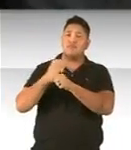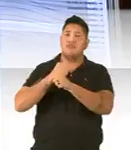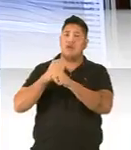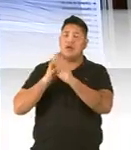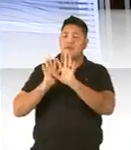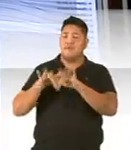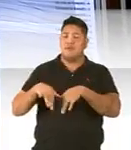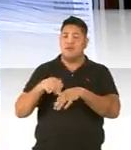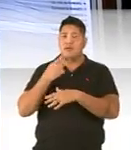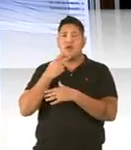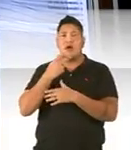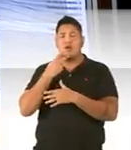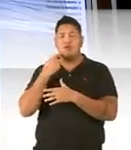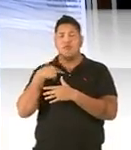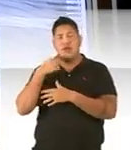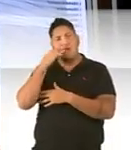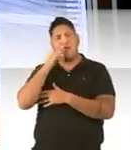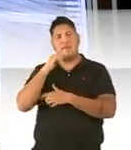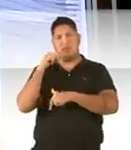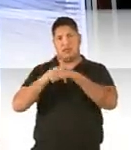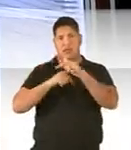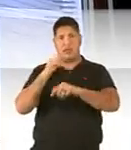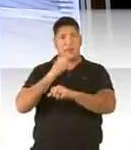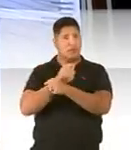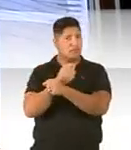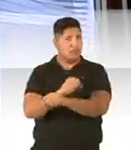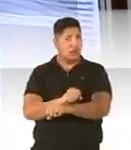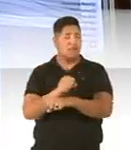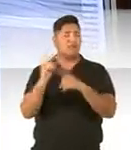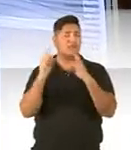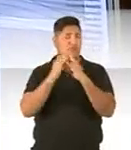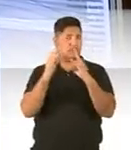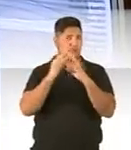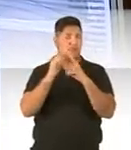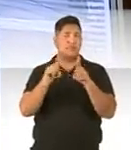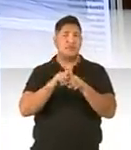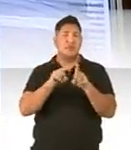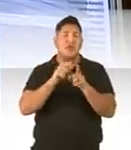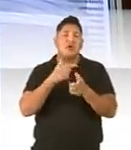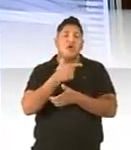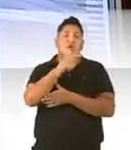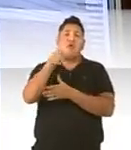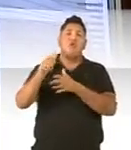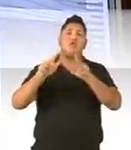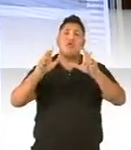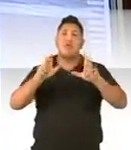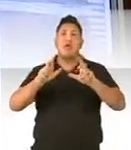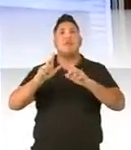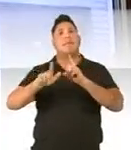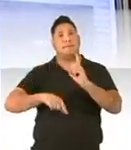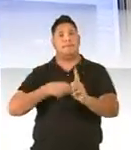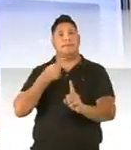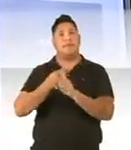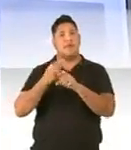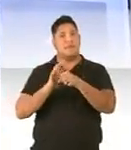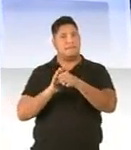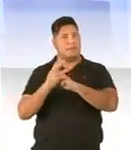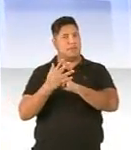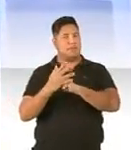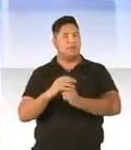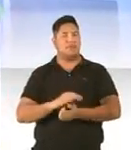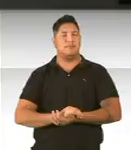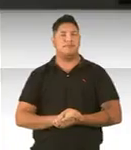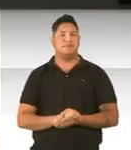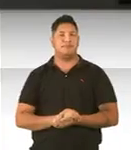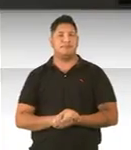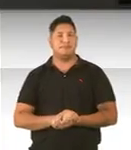termina. Falou de combate ao trabalho escravo e infantil, tráfico de pessoas, entre outros temas, além, é claro, da